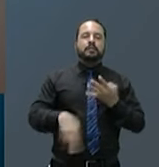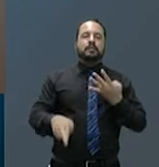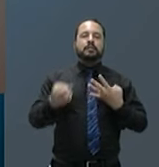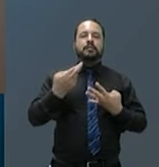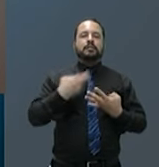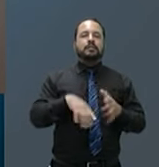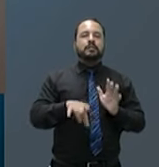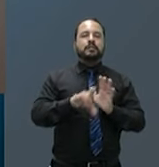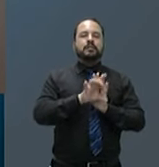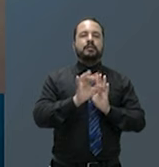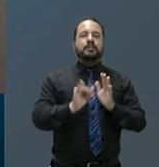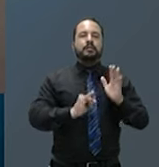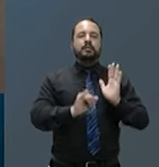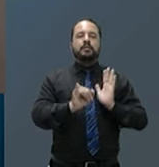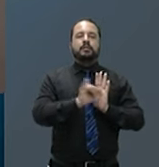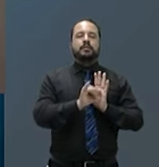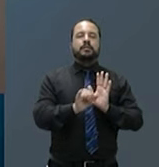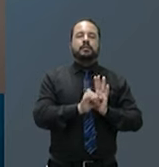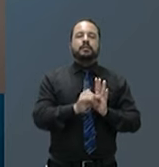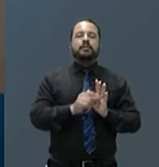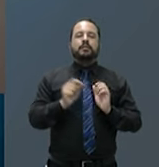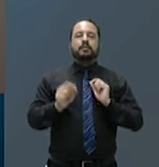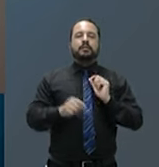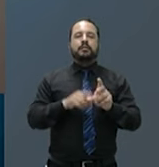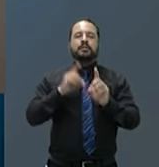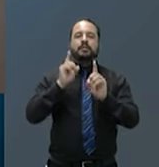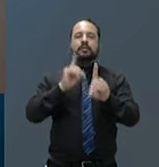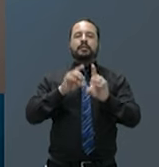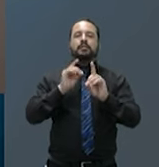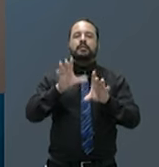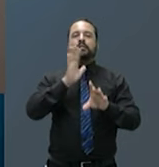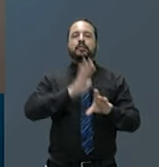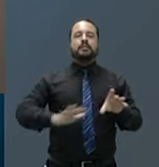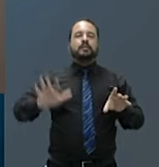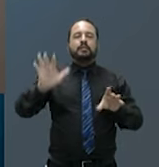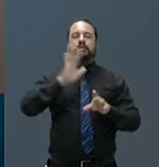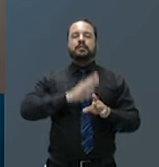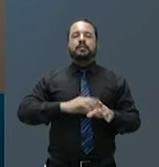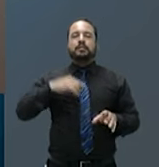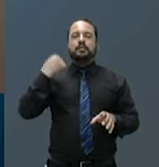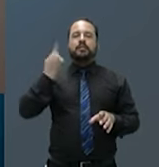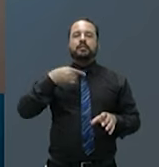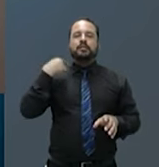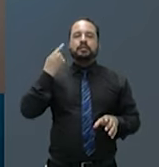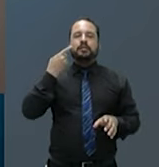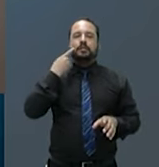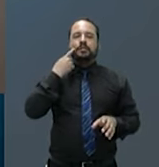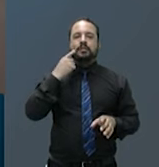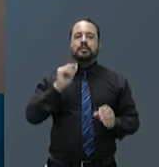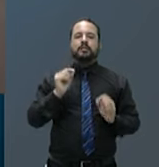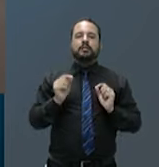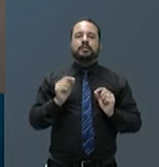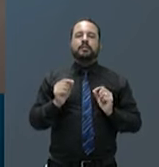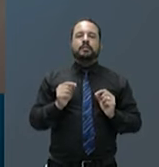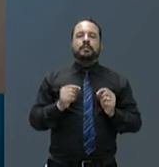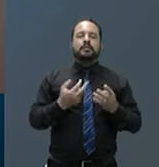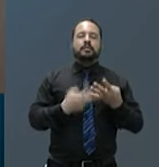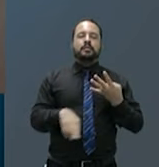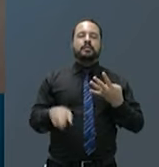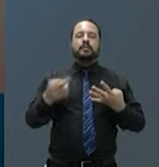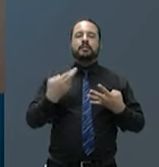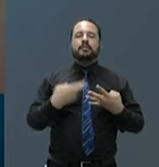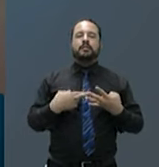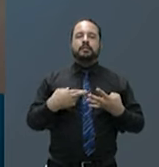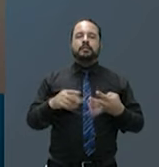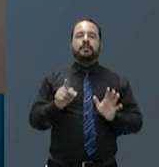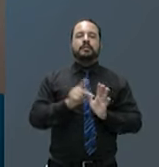formal. Lembrando que a doutrina pátria advoga sempre que a ausência do pressuposto recursal puder ser constatada de plano,